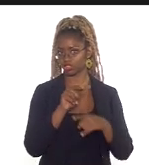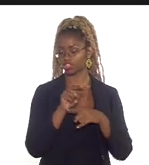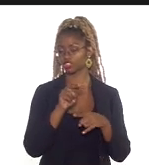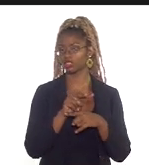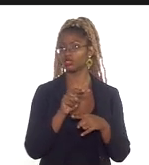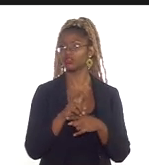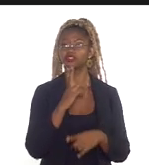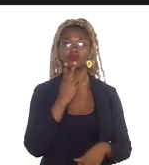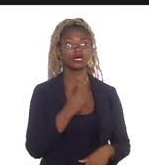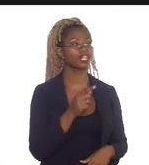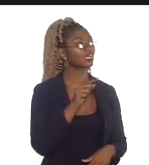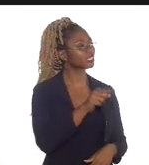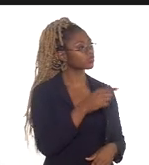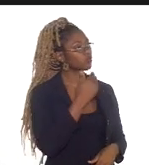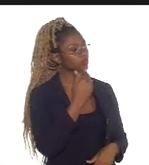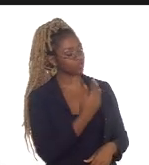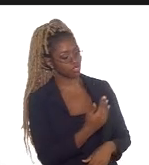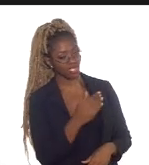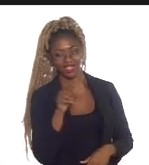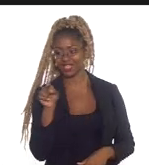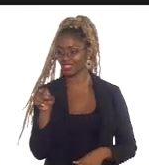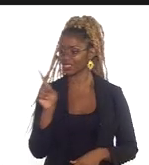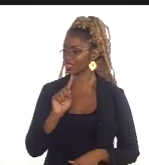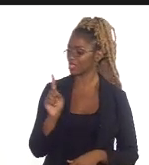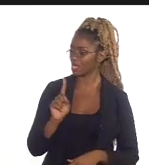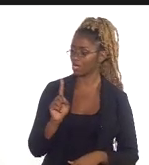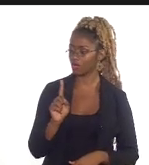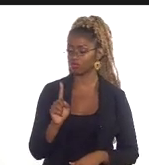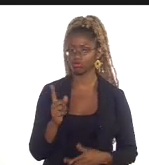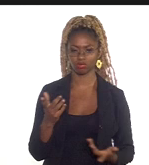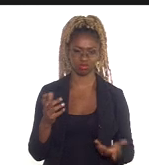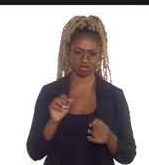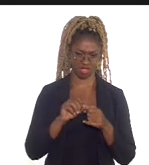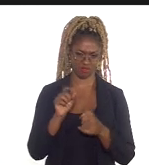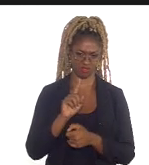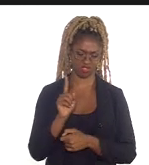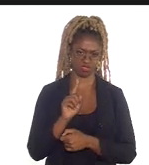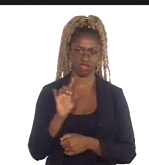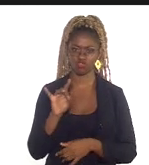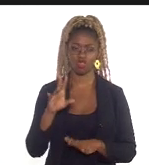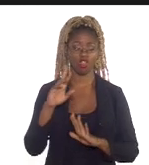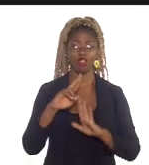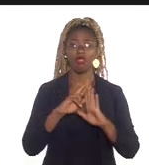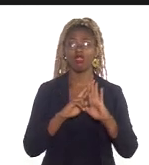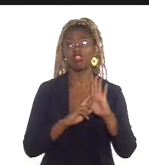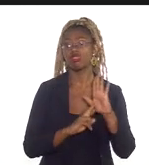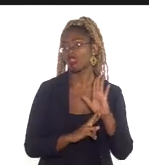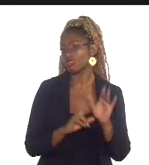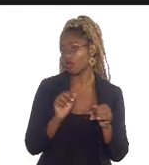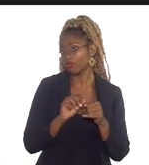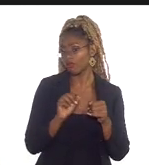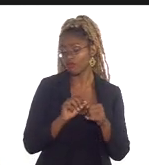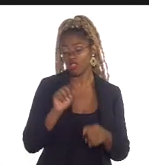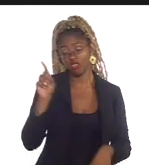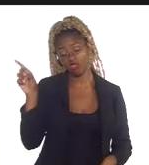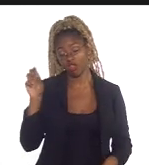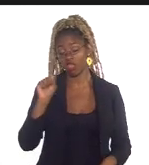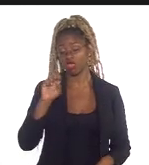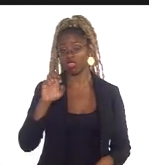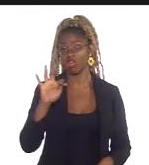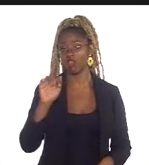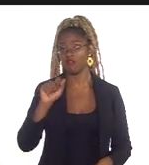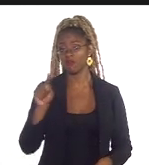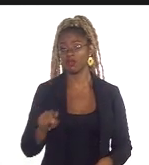isso aqui eu vou cobrar, isso eu não vou cobrar, nós não vamos fazer nada disso. É um relatório feito pela Cefaz. Da